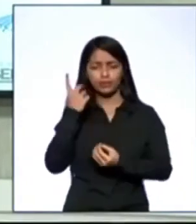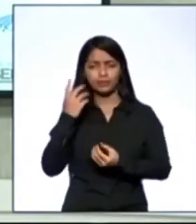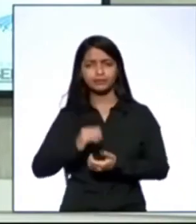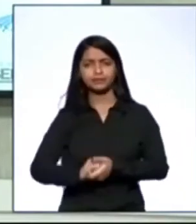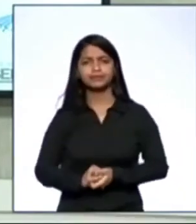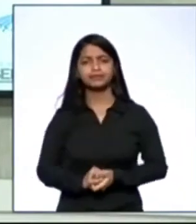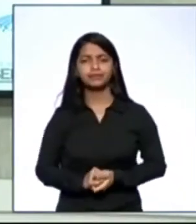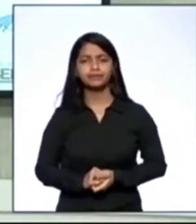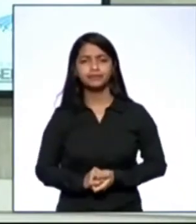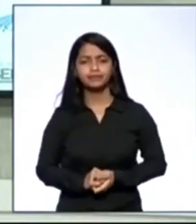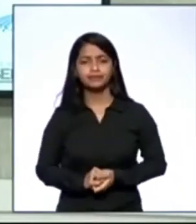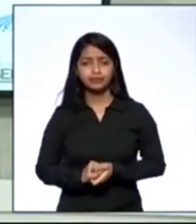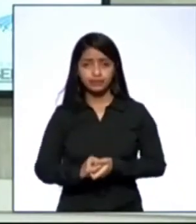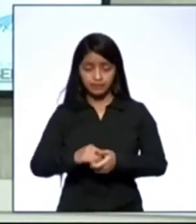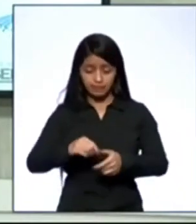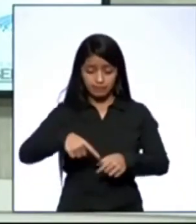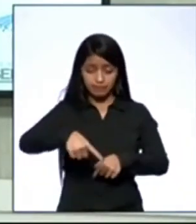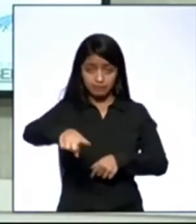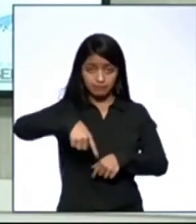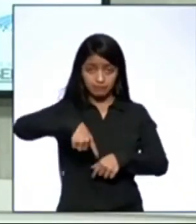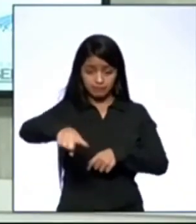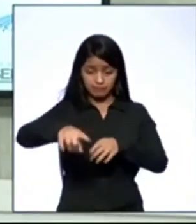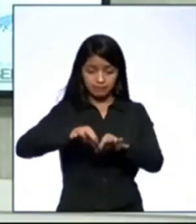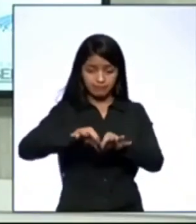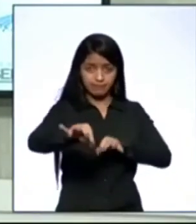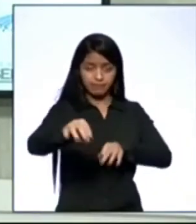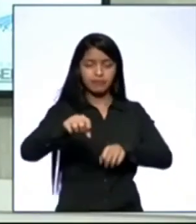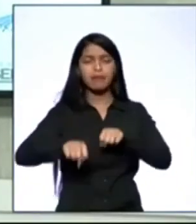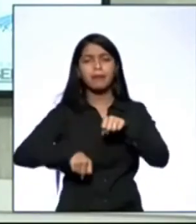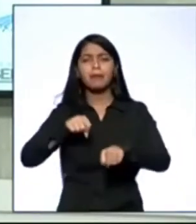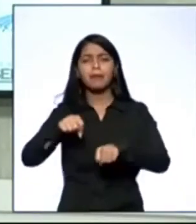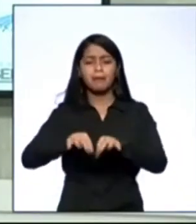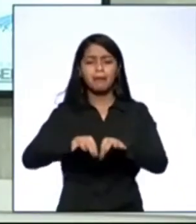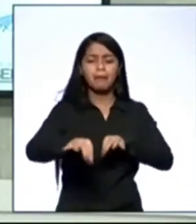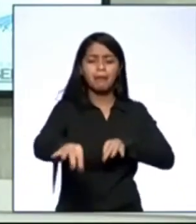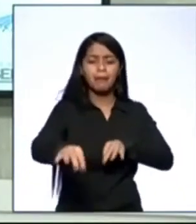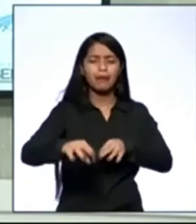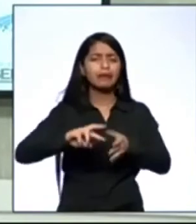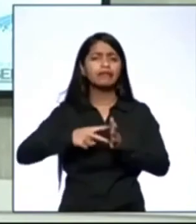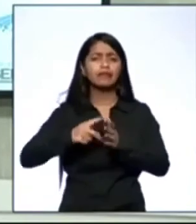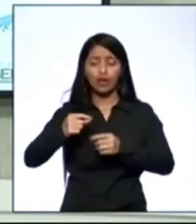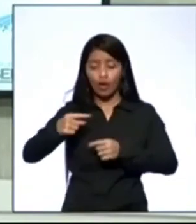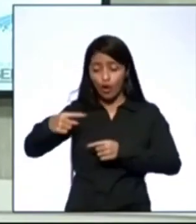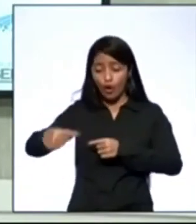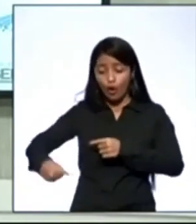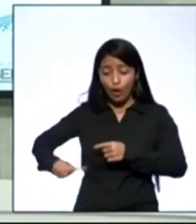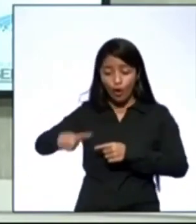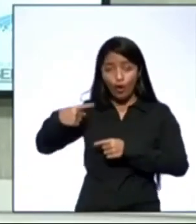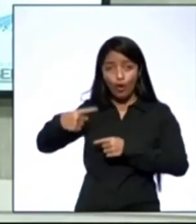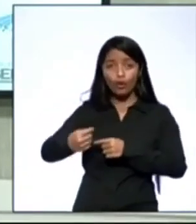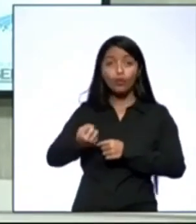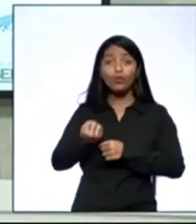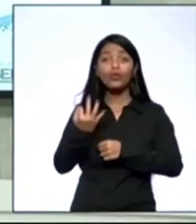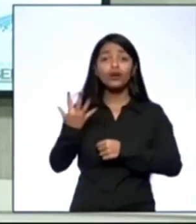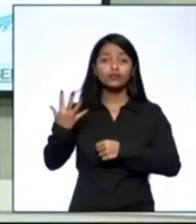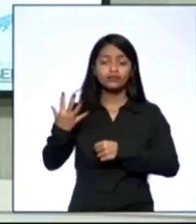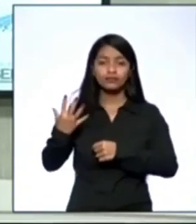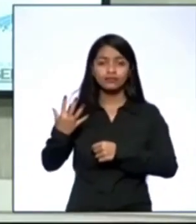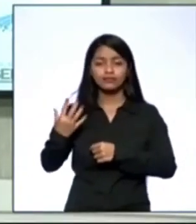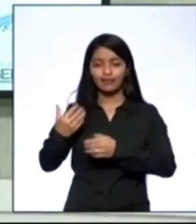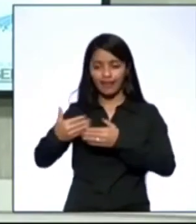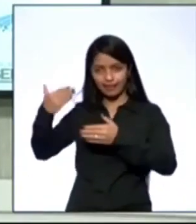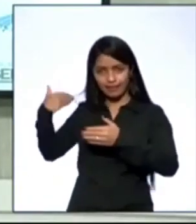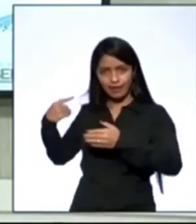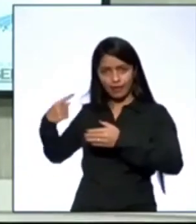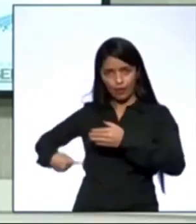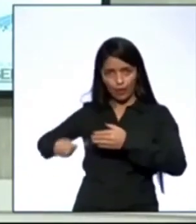a distância percorrida ou percurso da bike seria o número de voltas que a roda traseira dela, é NC,